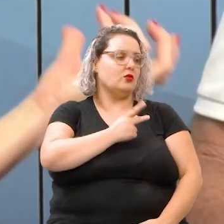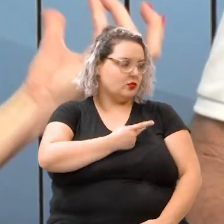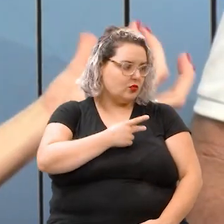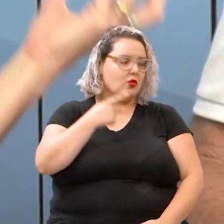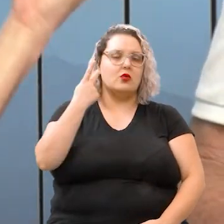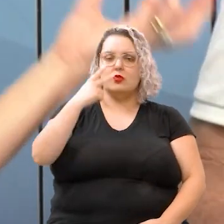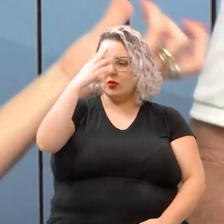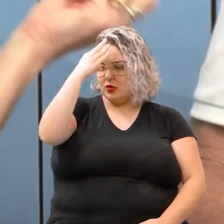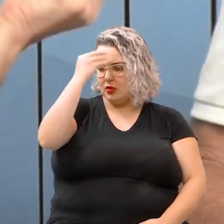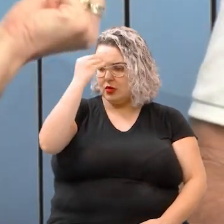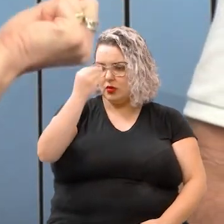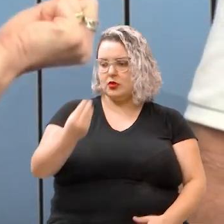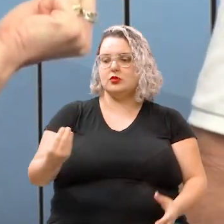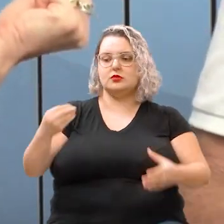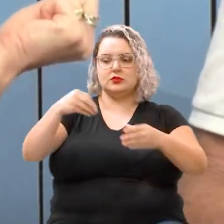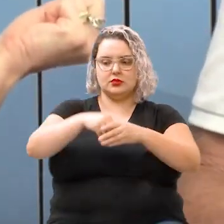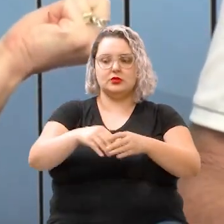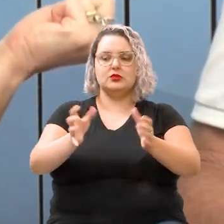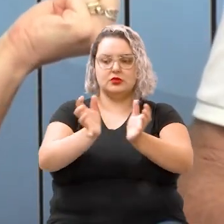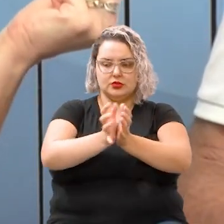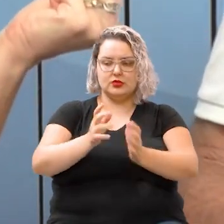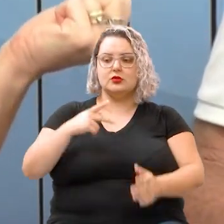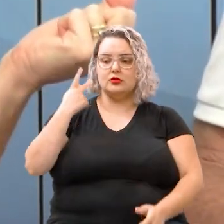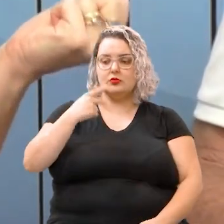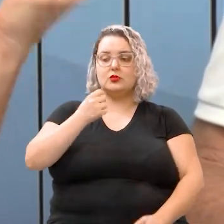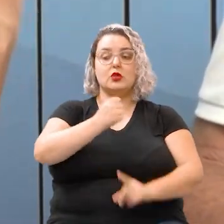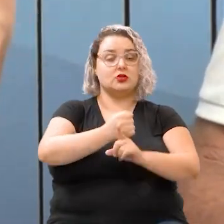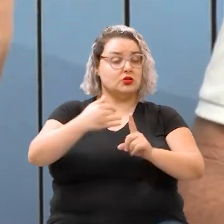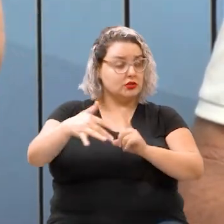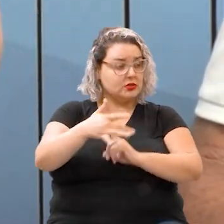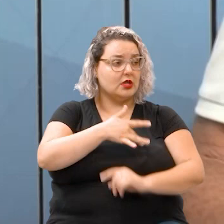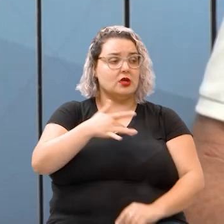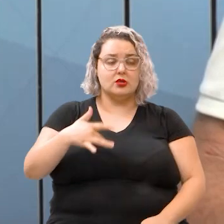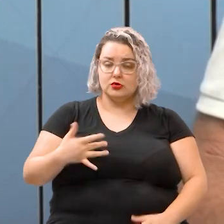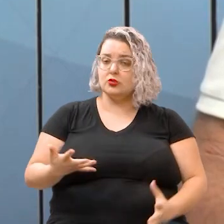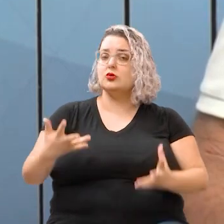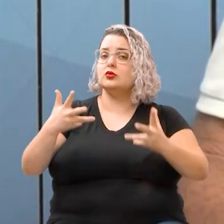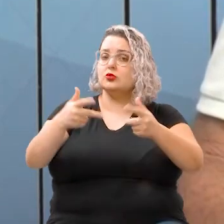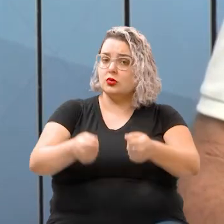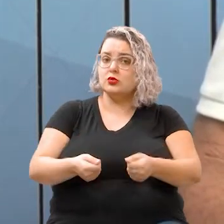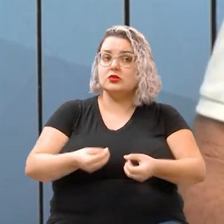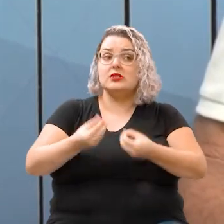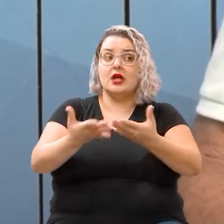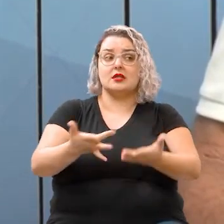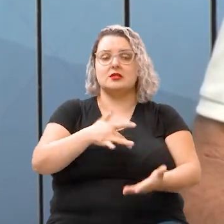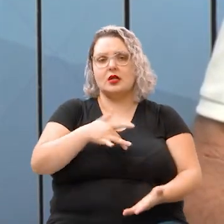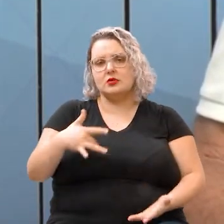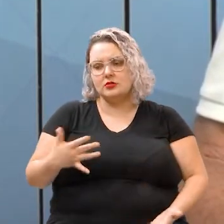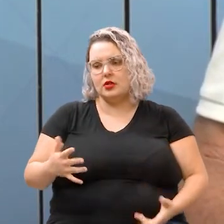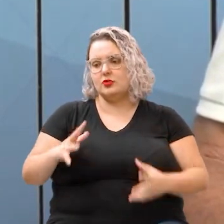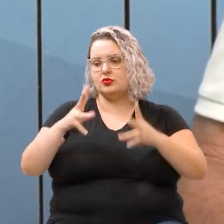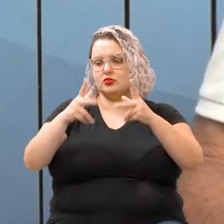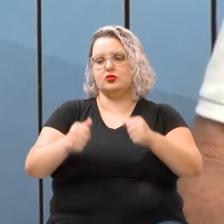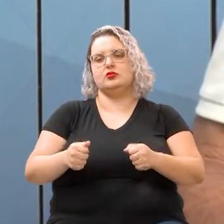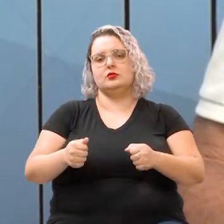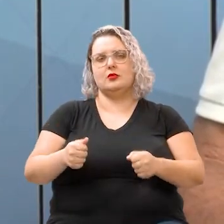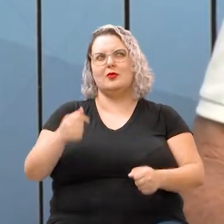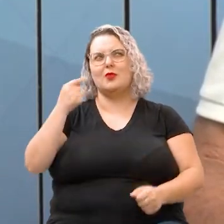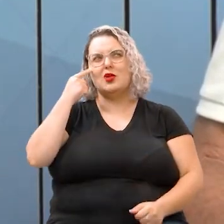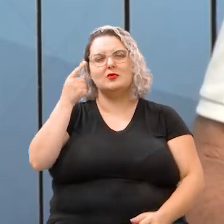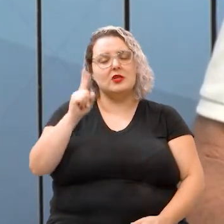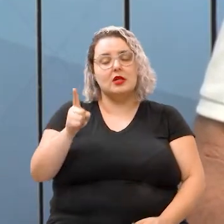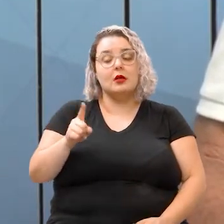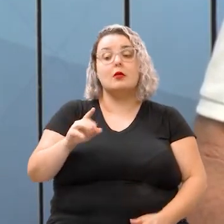o vereador Jair aí dentro da Comissão de Políticas Sociais e Saúde, né, eles estão trazendo, porque a gente pode pensar que não,